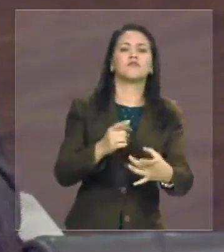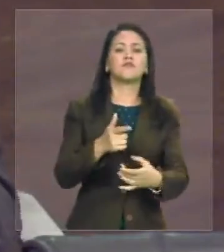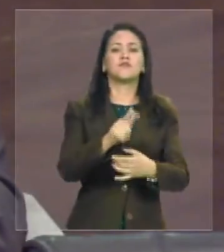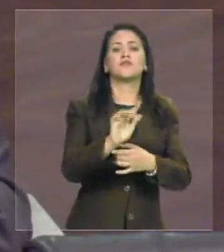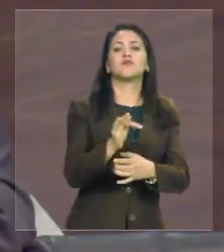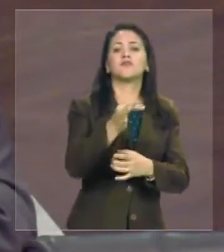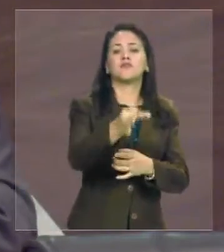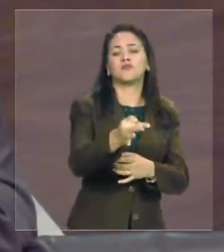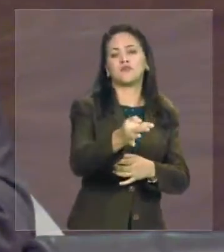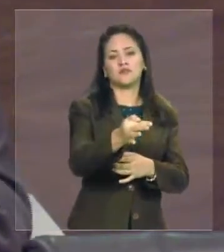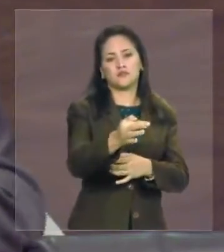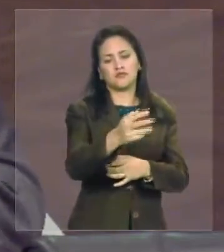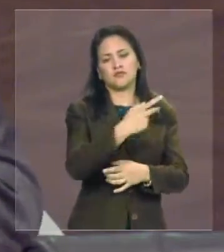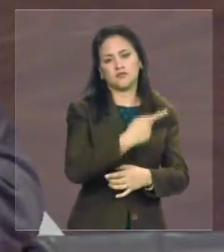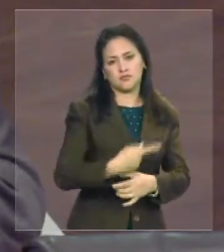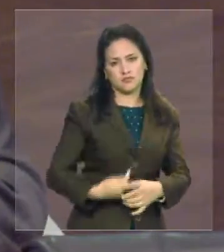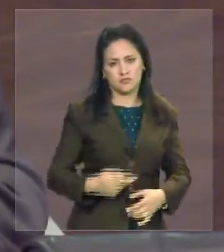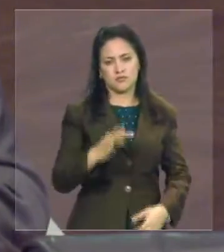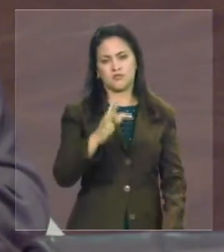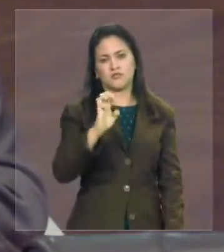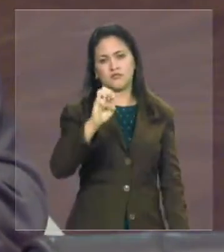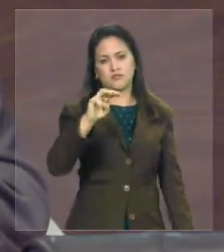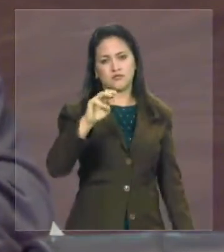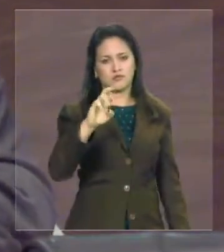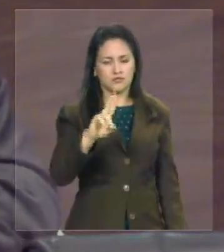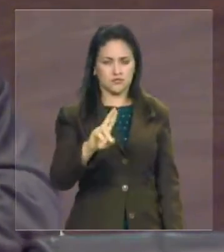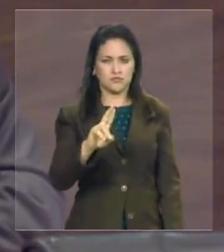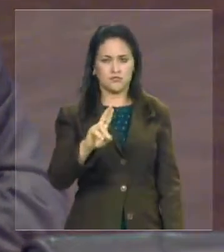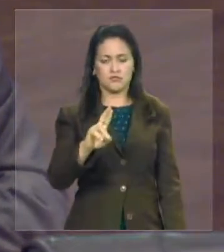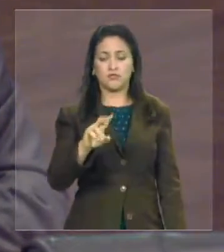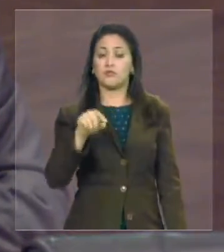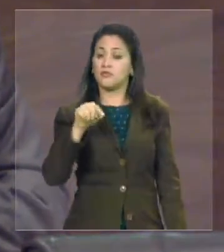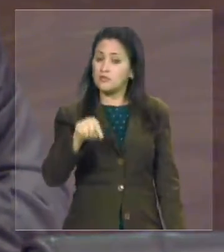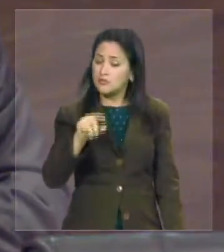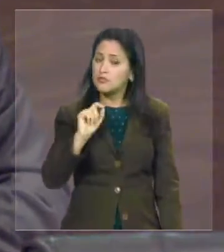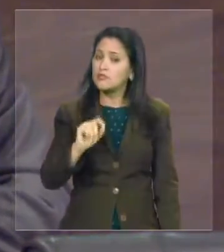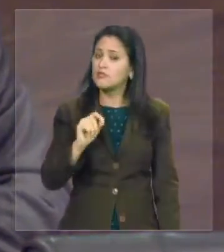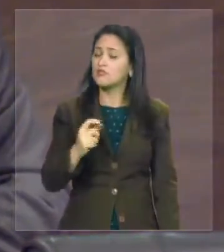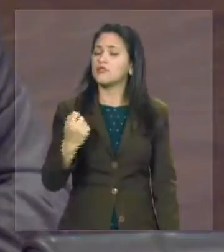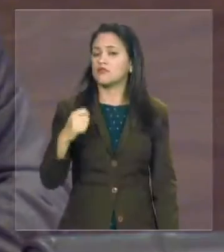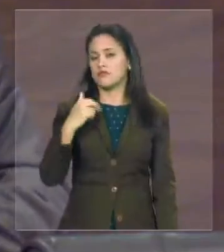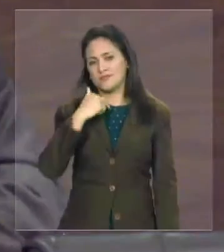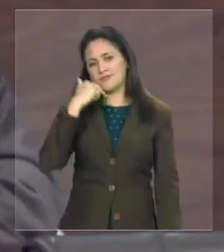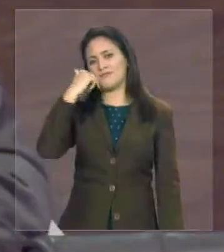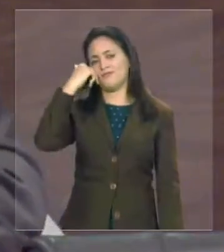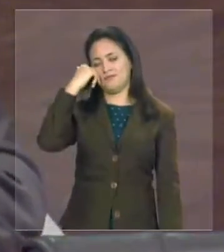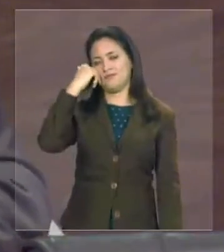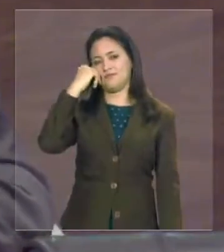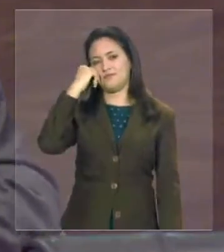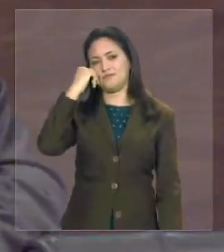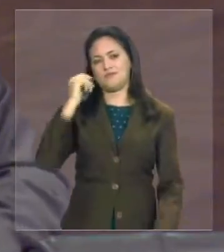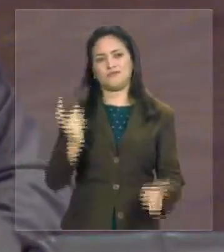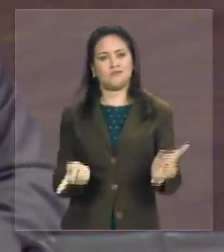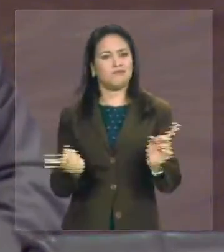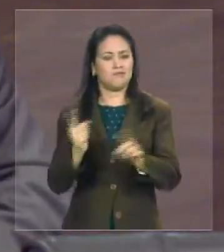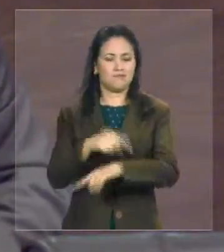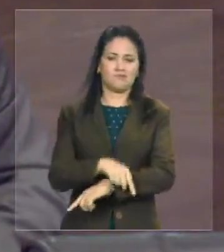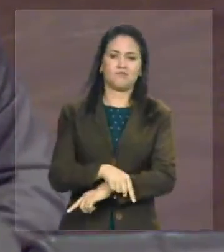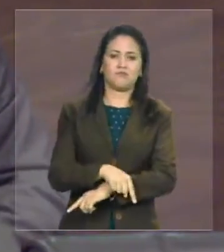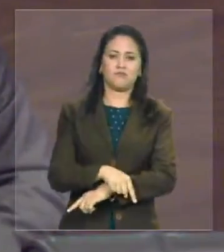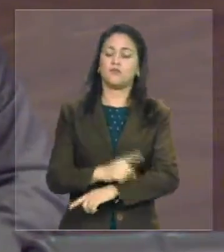presidente Temer. Então, isso é que deveria nos envergonhar, mas me orgulha